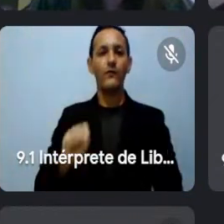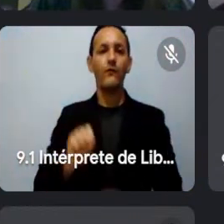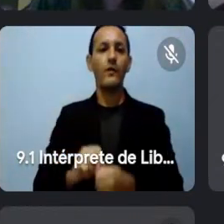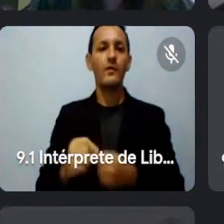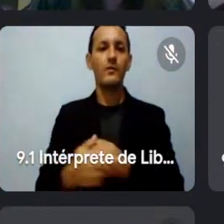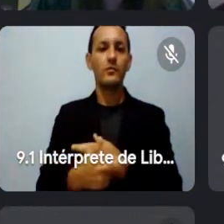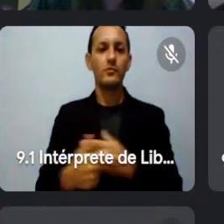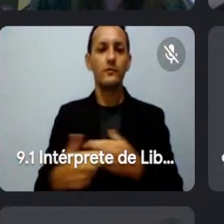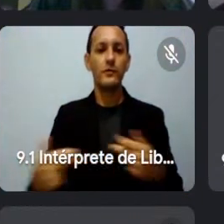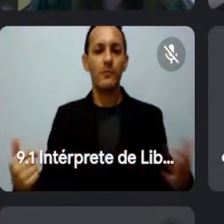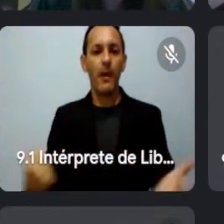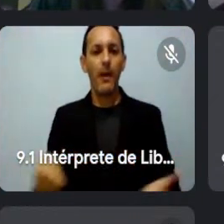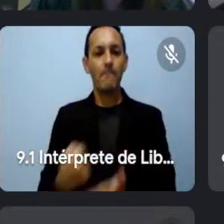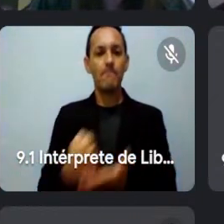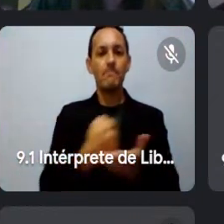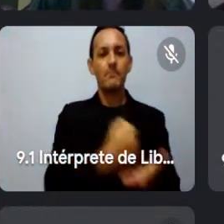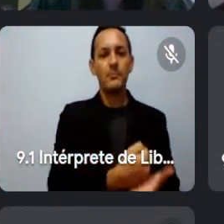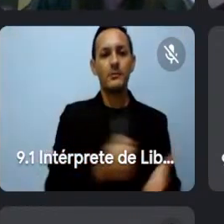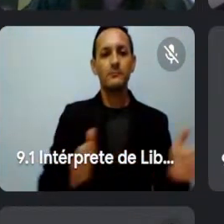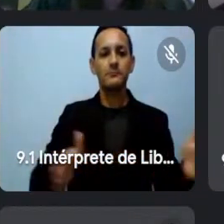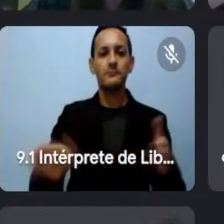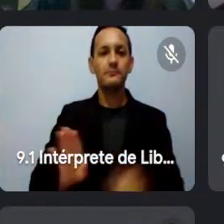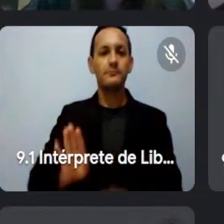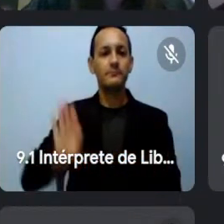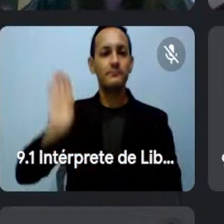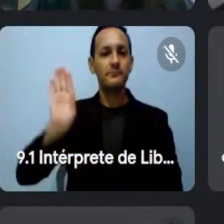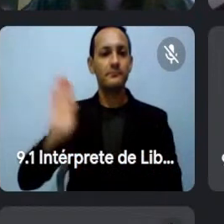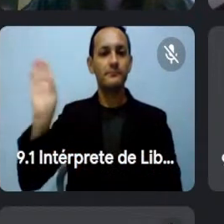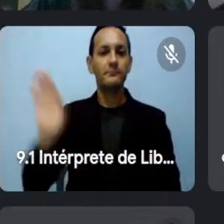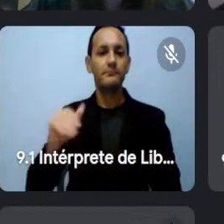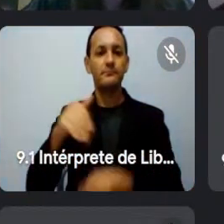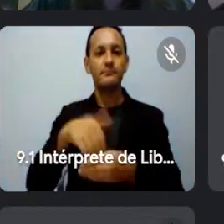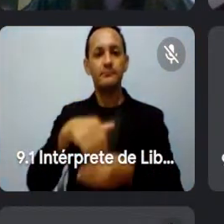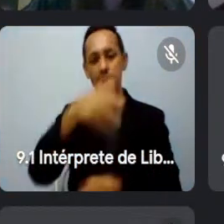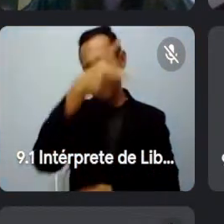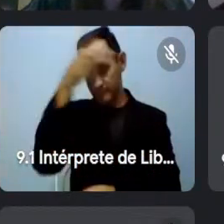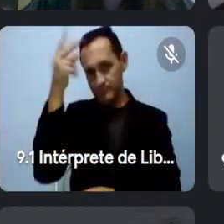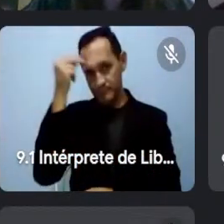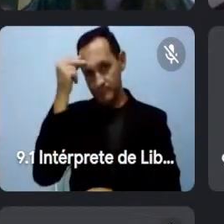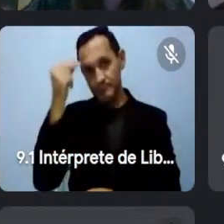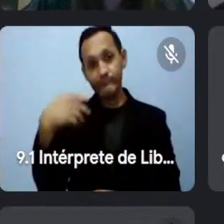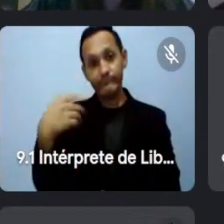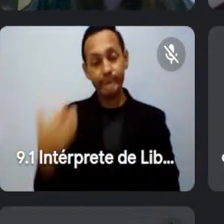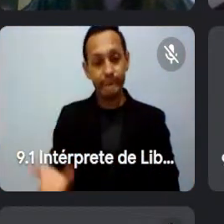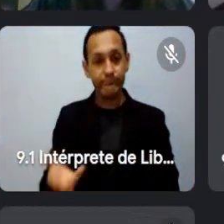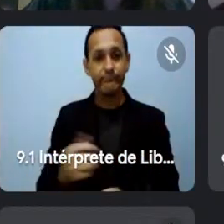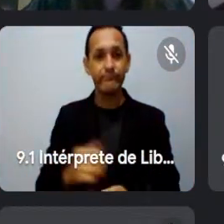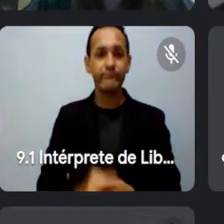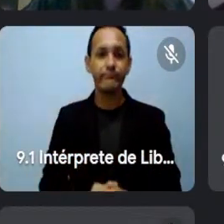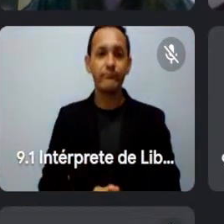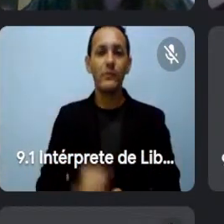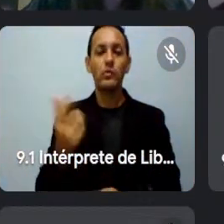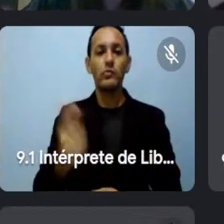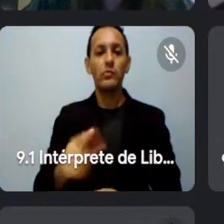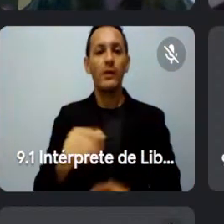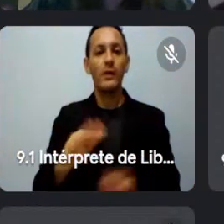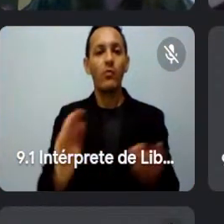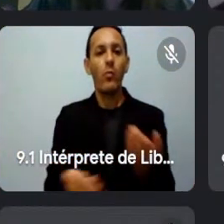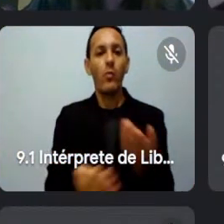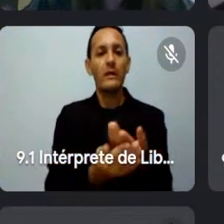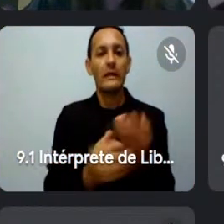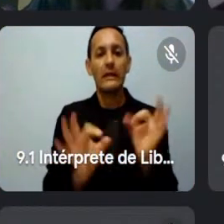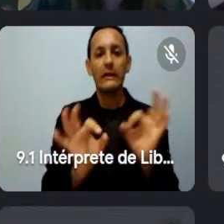em favor até da sua própria candidatura né mas efetivamente nos autos não há nenhuma nenhum alimento é uma prova a respeito